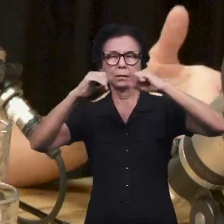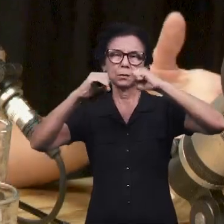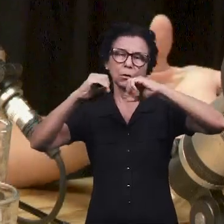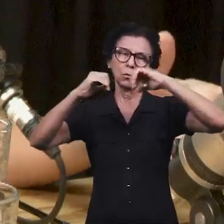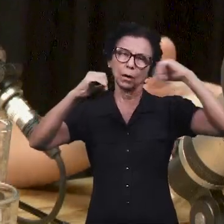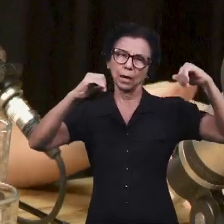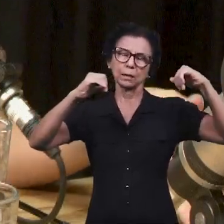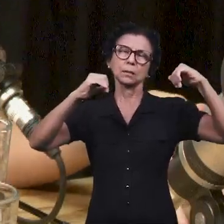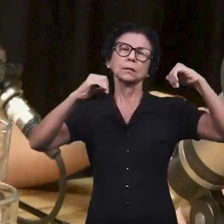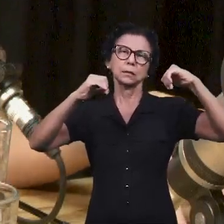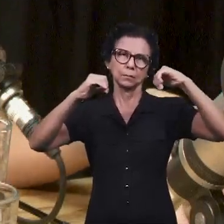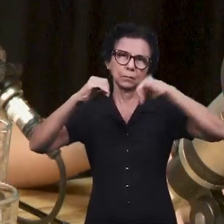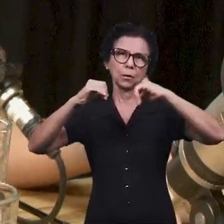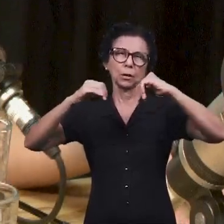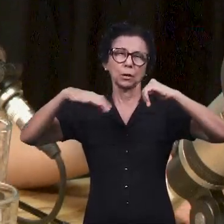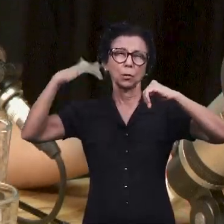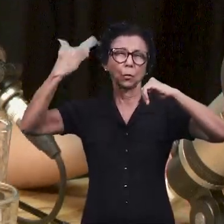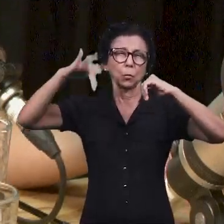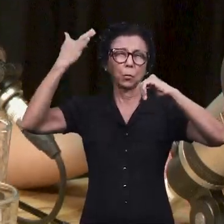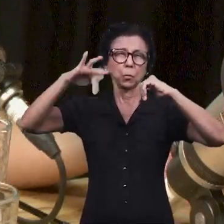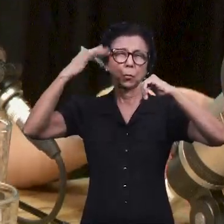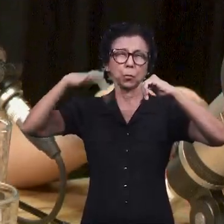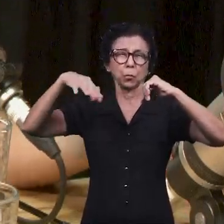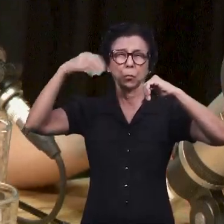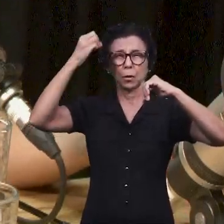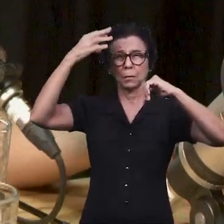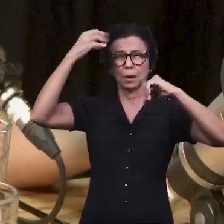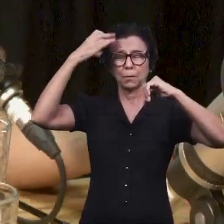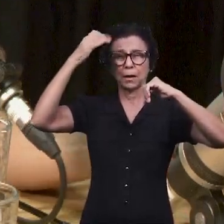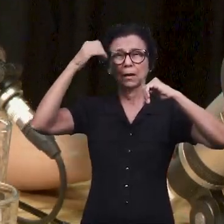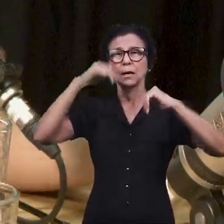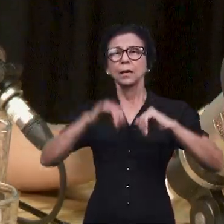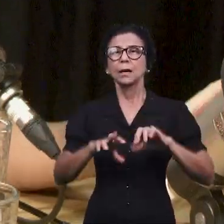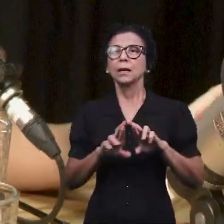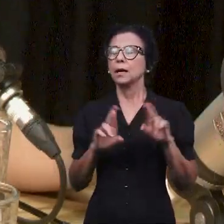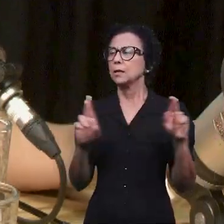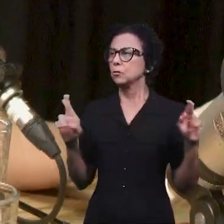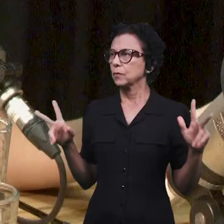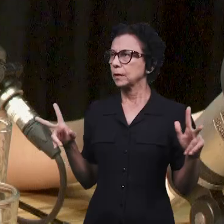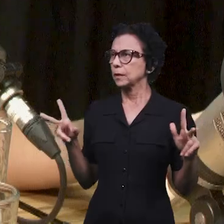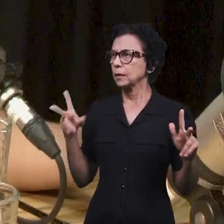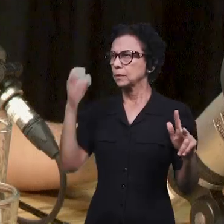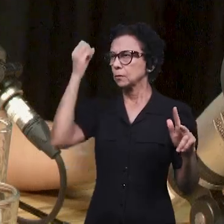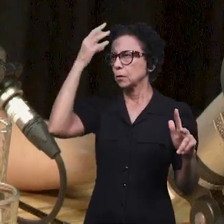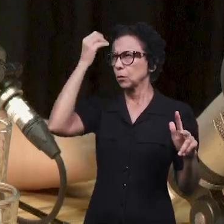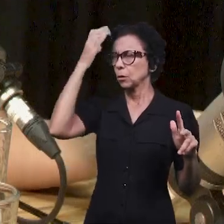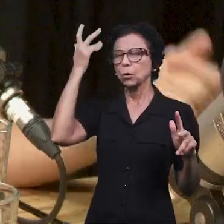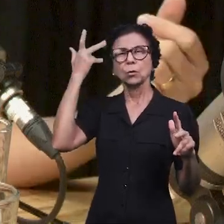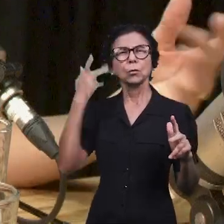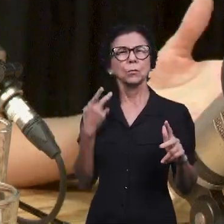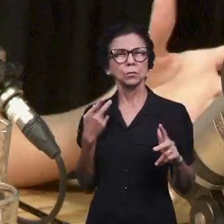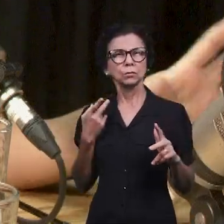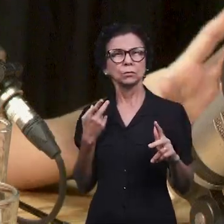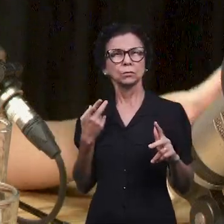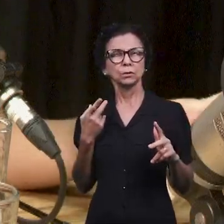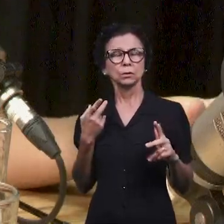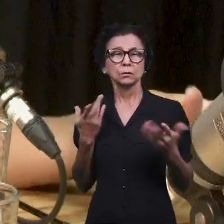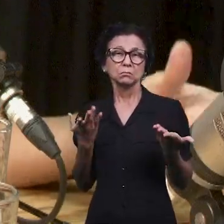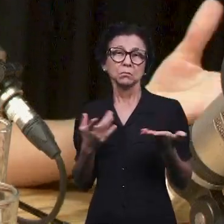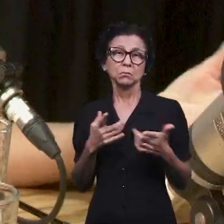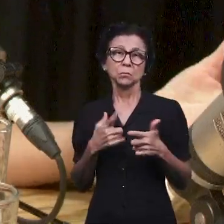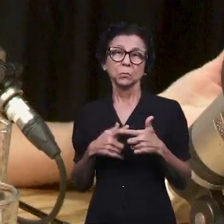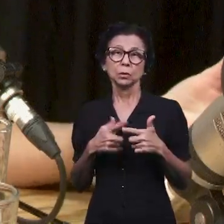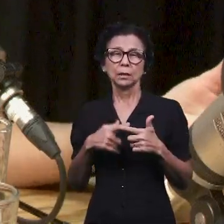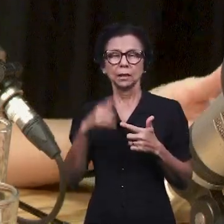aspas, dói mais, E aí é diferente de uma dor de cabeça comum, Porque dor de